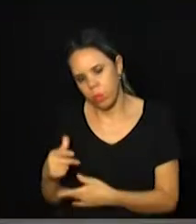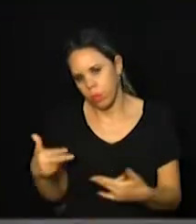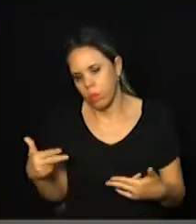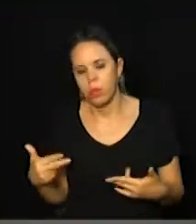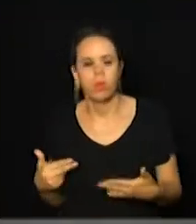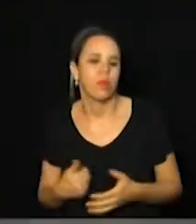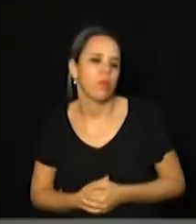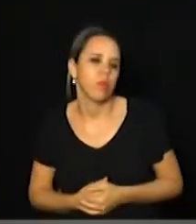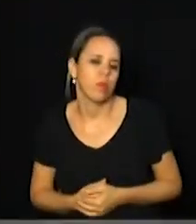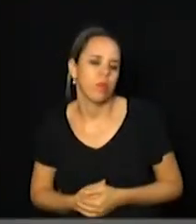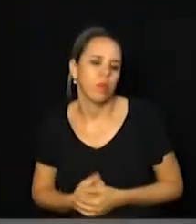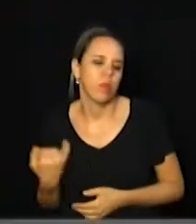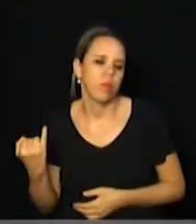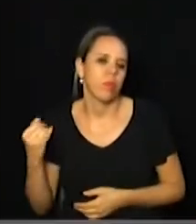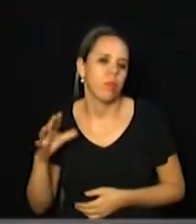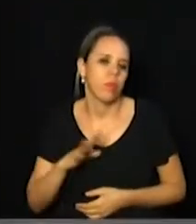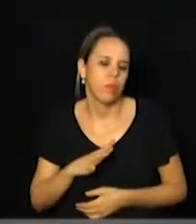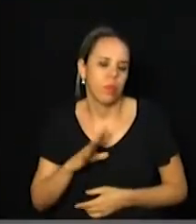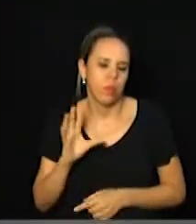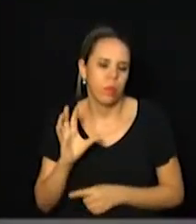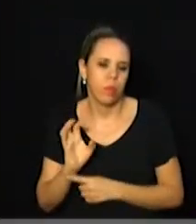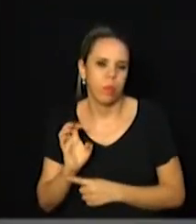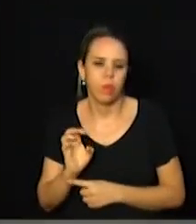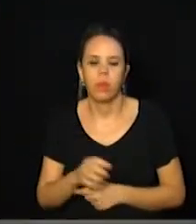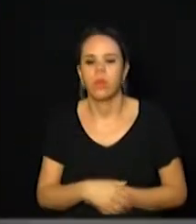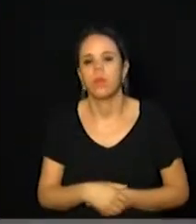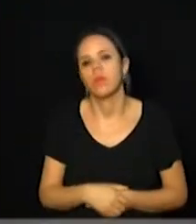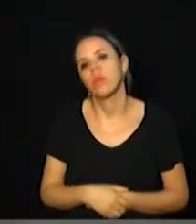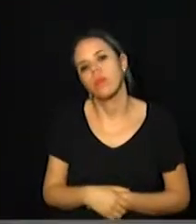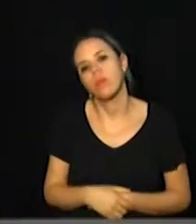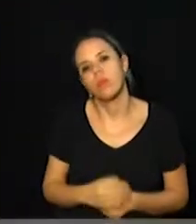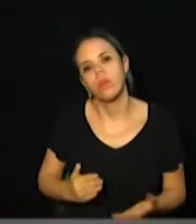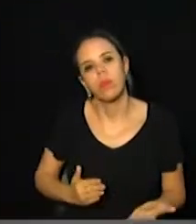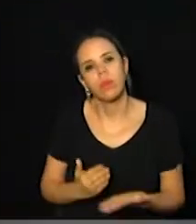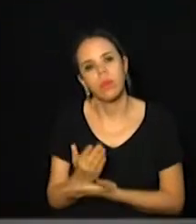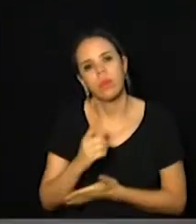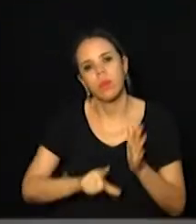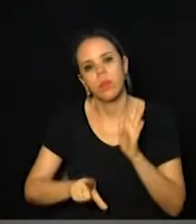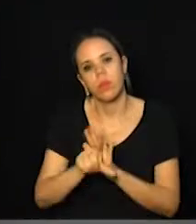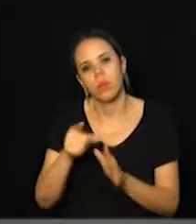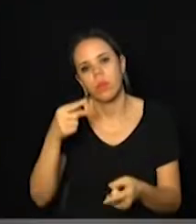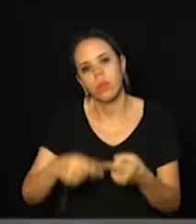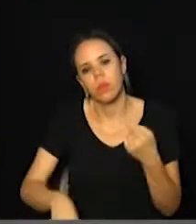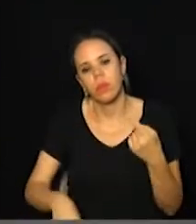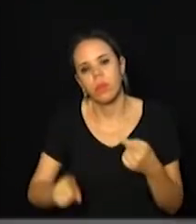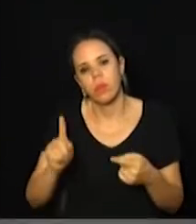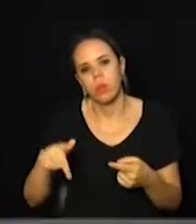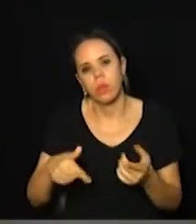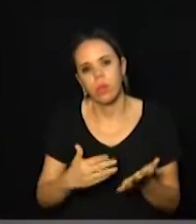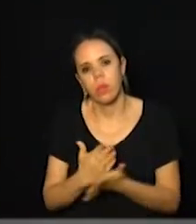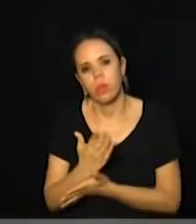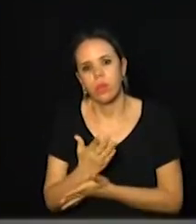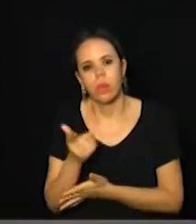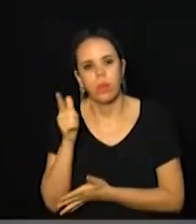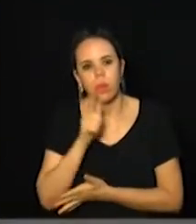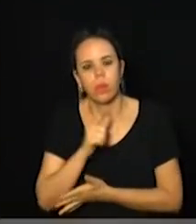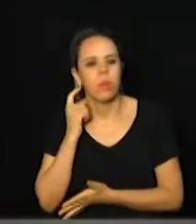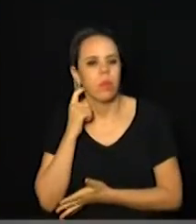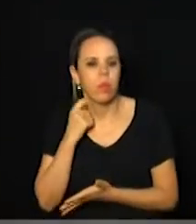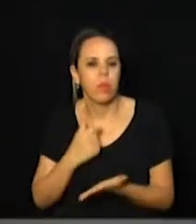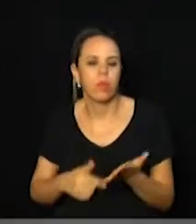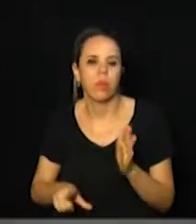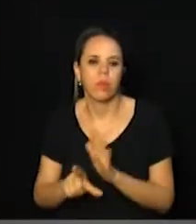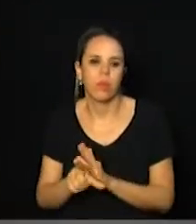todas as cidades importantes do estado do Estado aprovamos lei proibindo com essa aprovação nós conseguimos aprovar